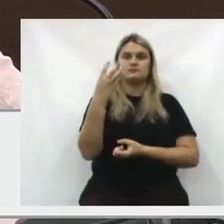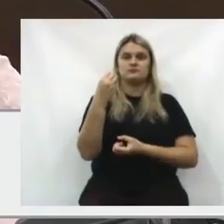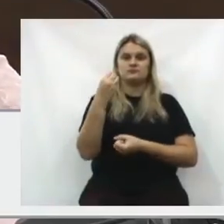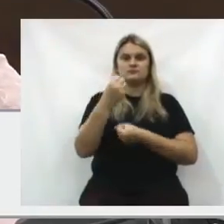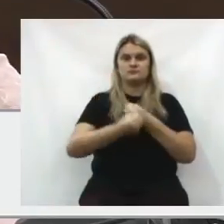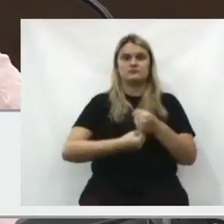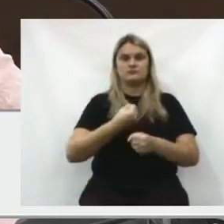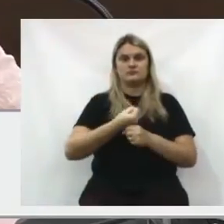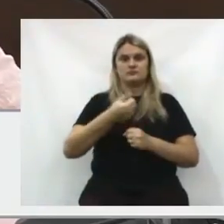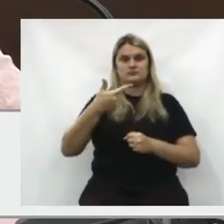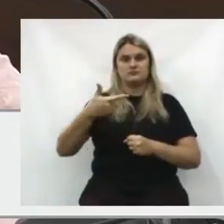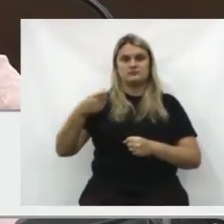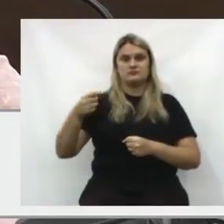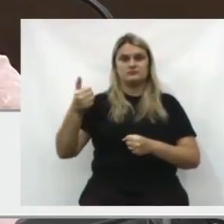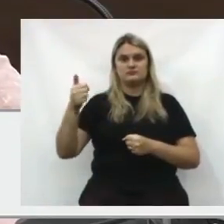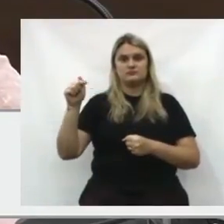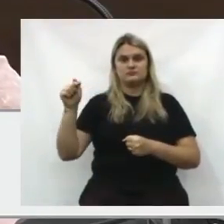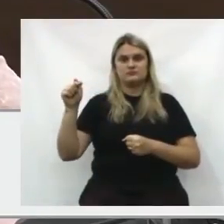Número